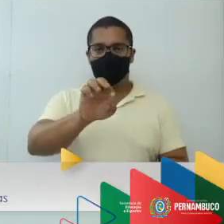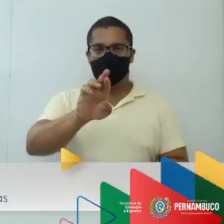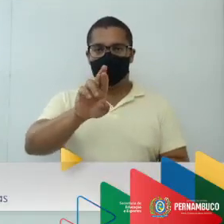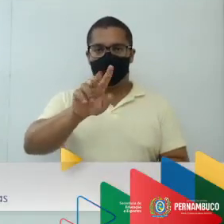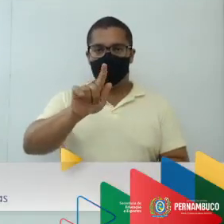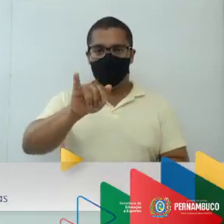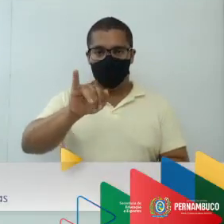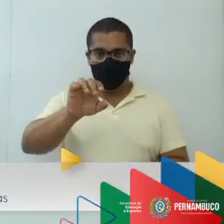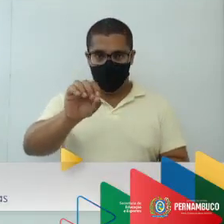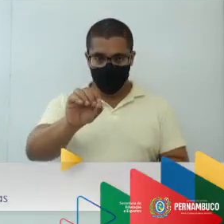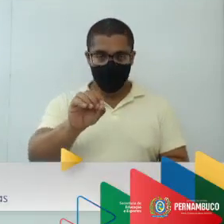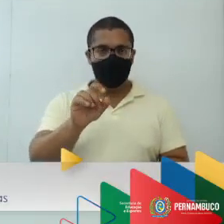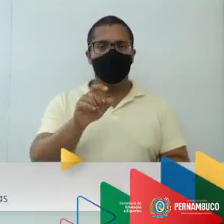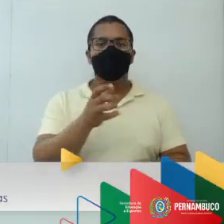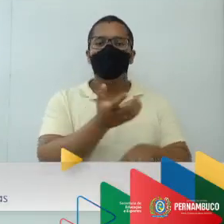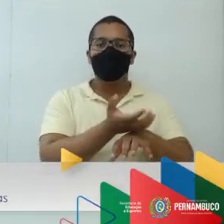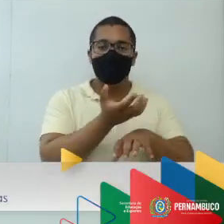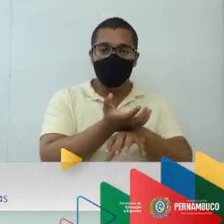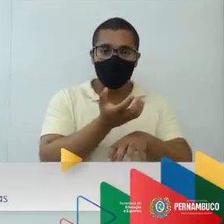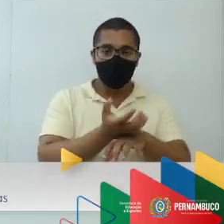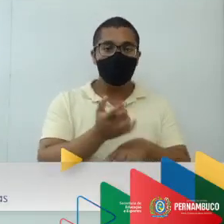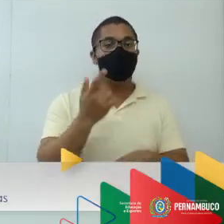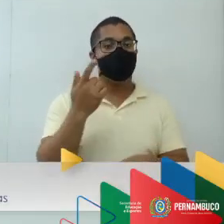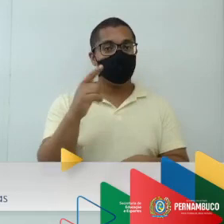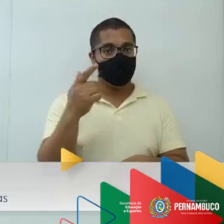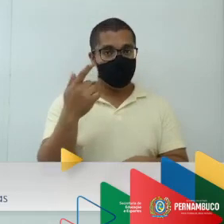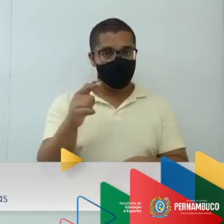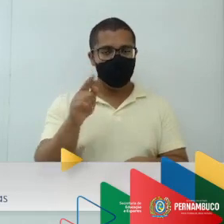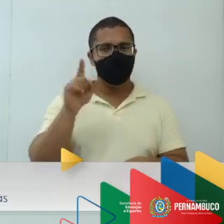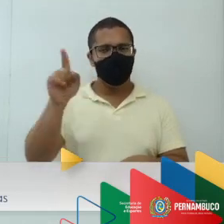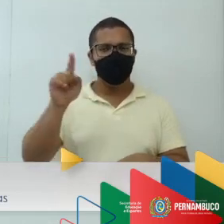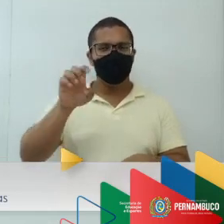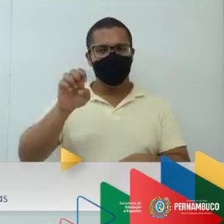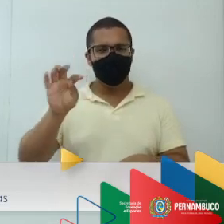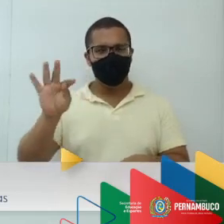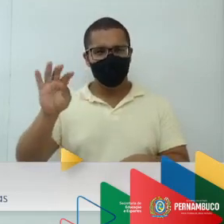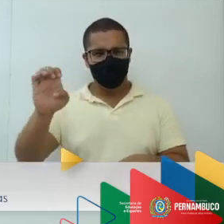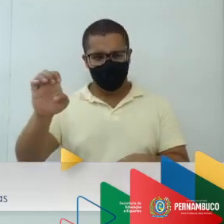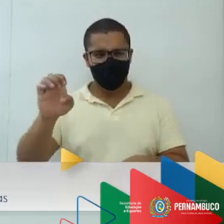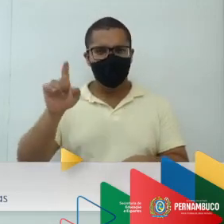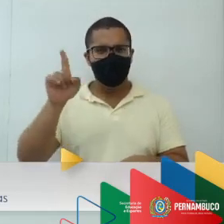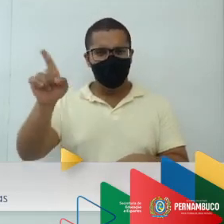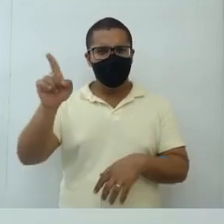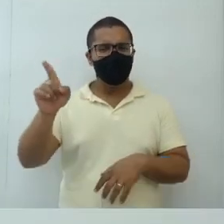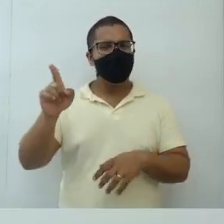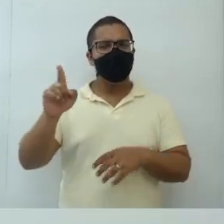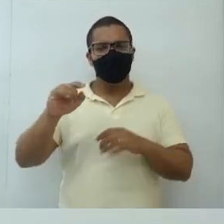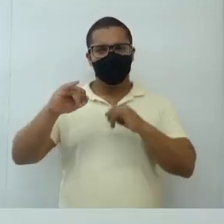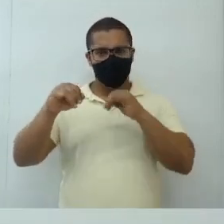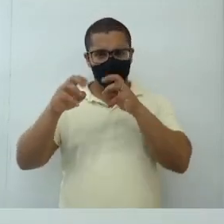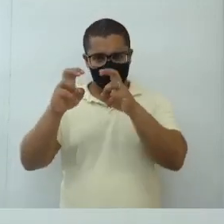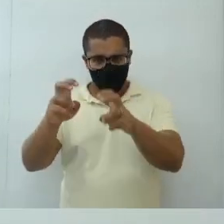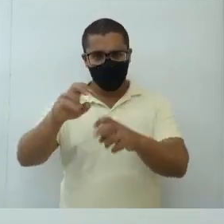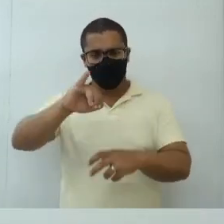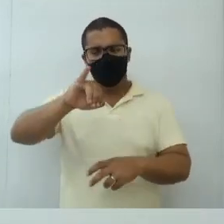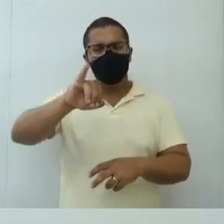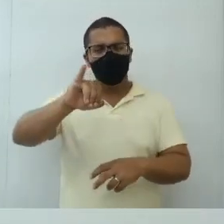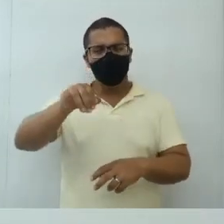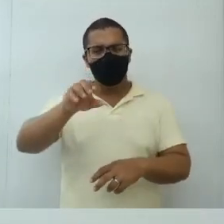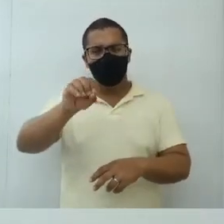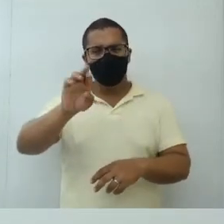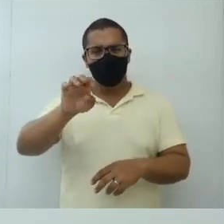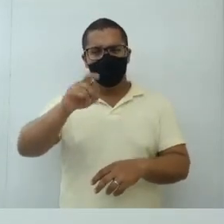geografia ladaeta advogado José David Gil Rodrigues a srgura Jordão aquela escola maravilhosa Um beijo grande